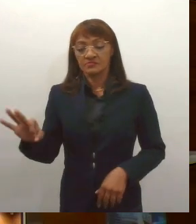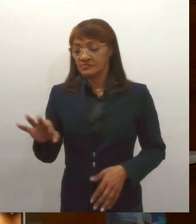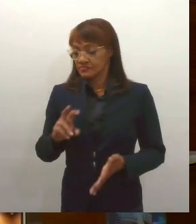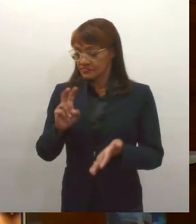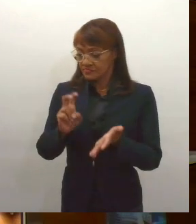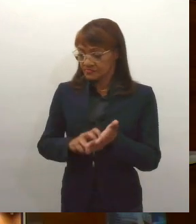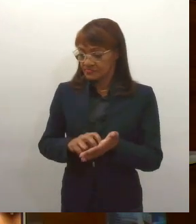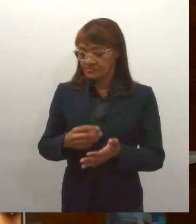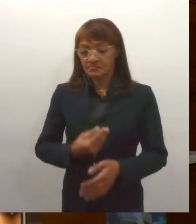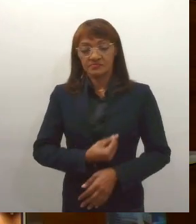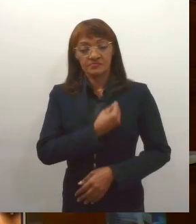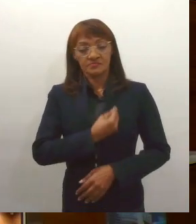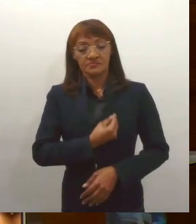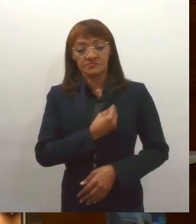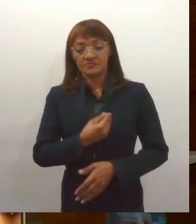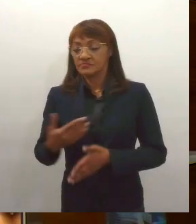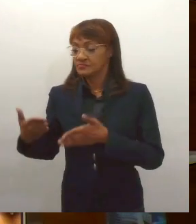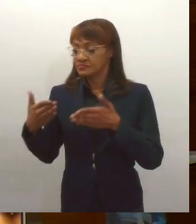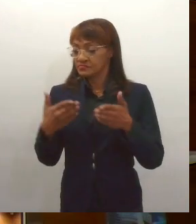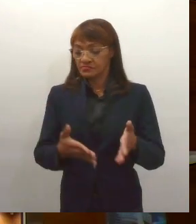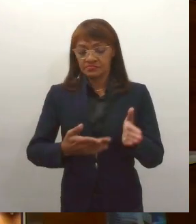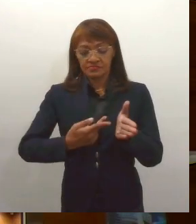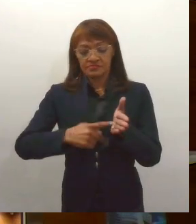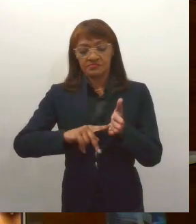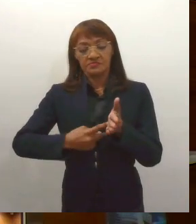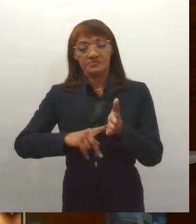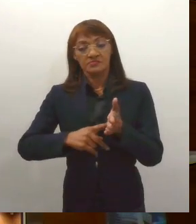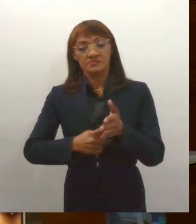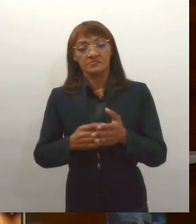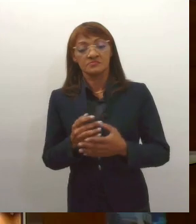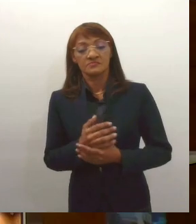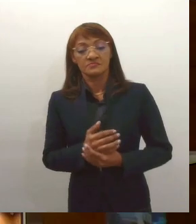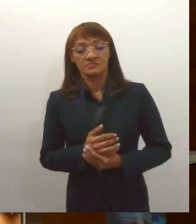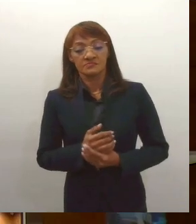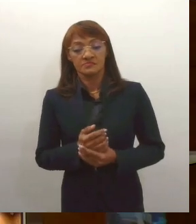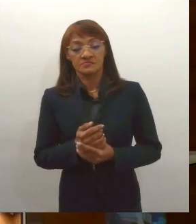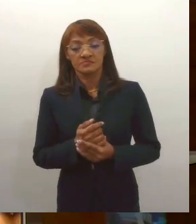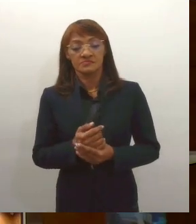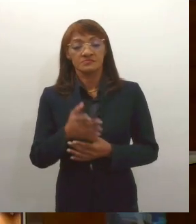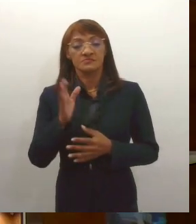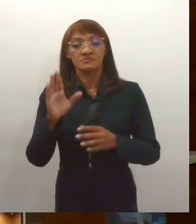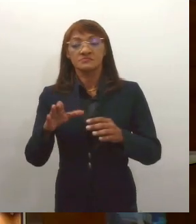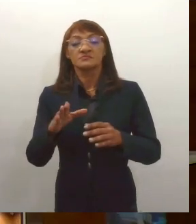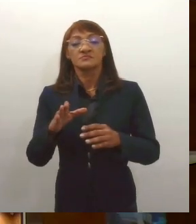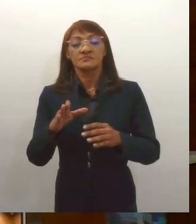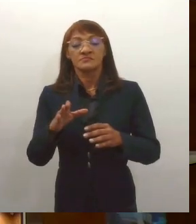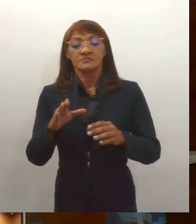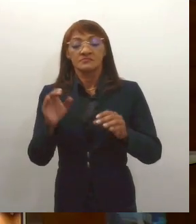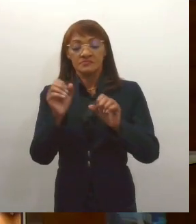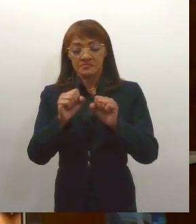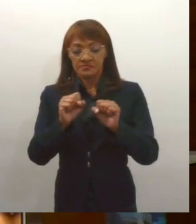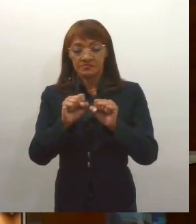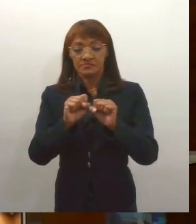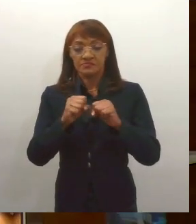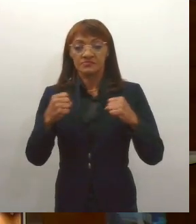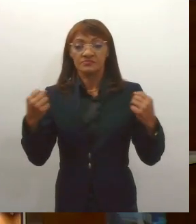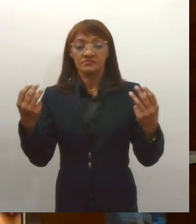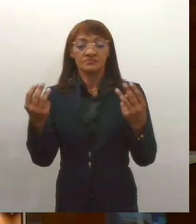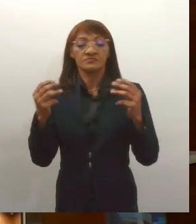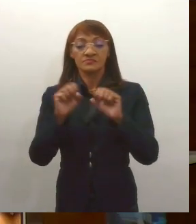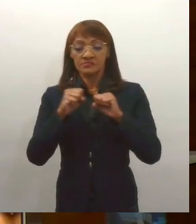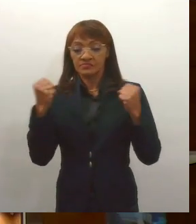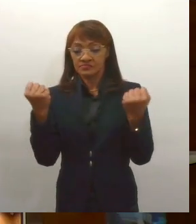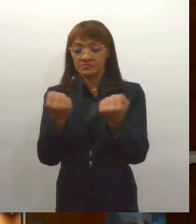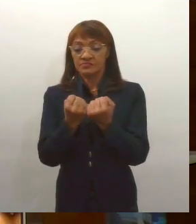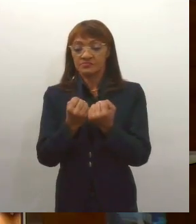né participando né desse evento né que eh o teritorial LGBT do Sindicato